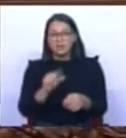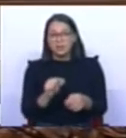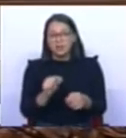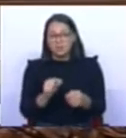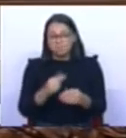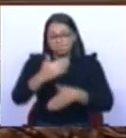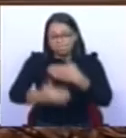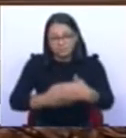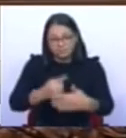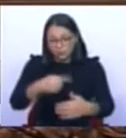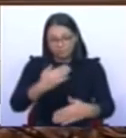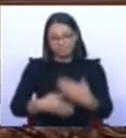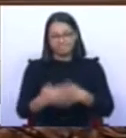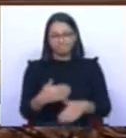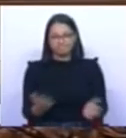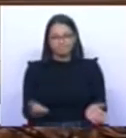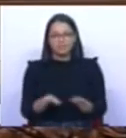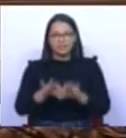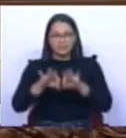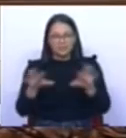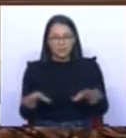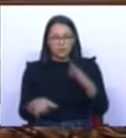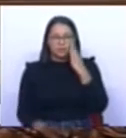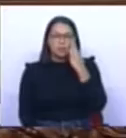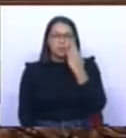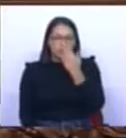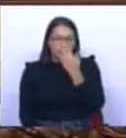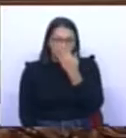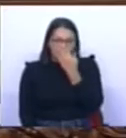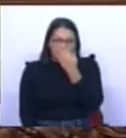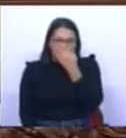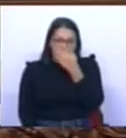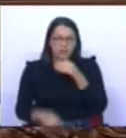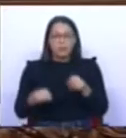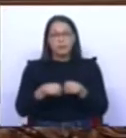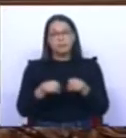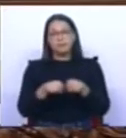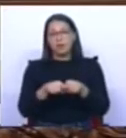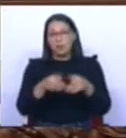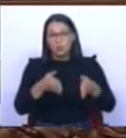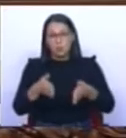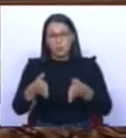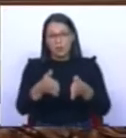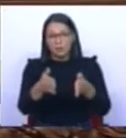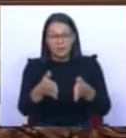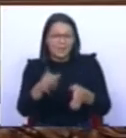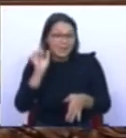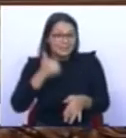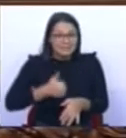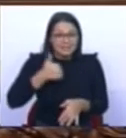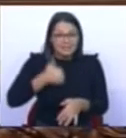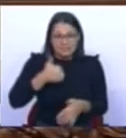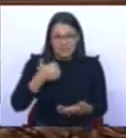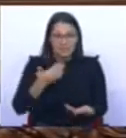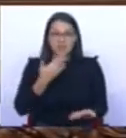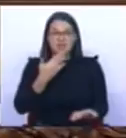capitais à rede ferroviária nacional. Arrasta aos pés num caminho que começamos e que é determinante, o da